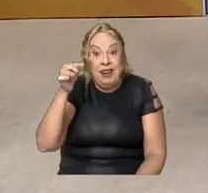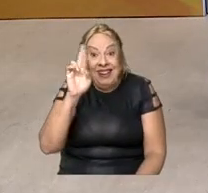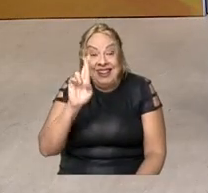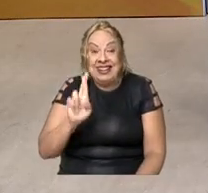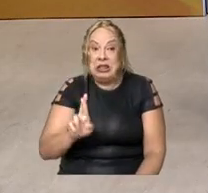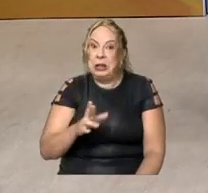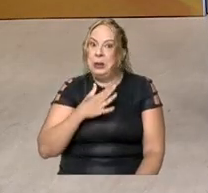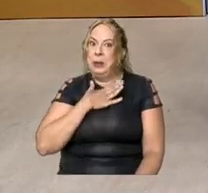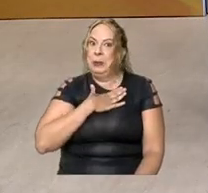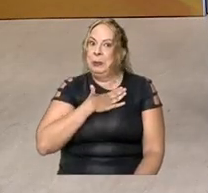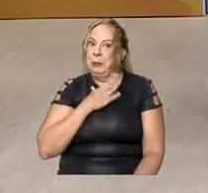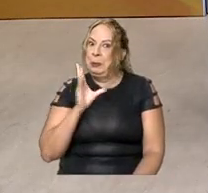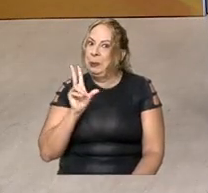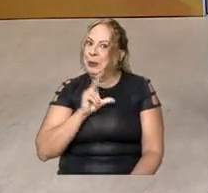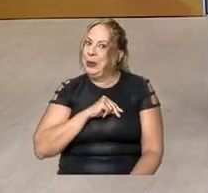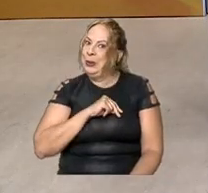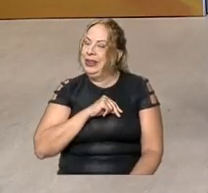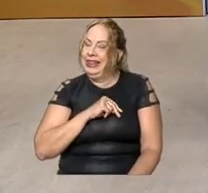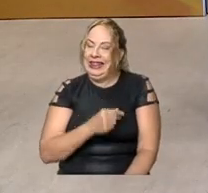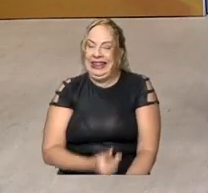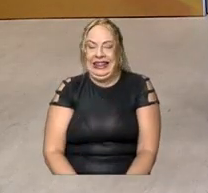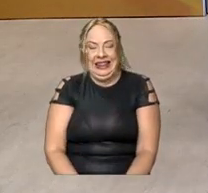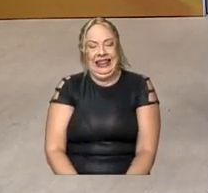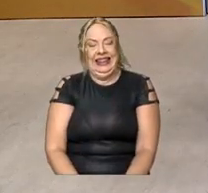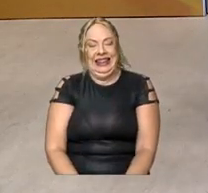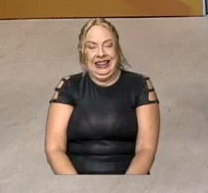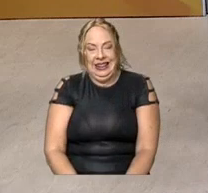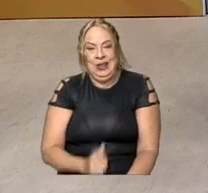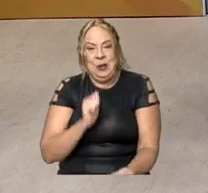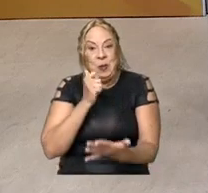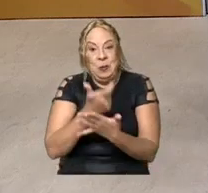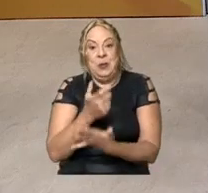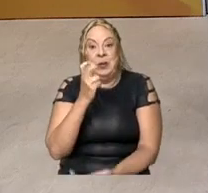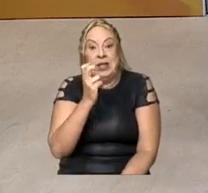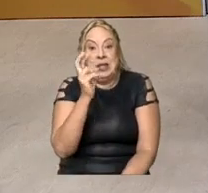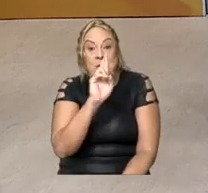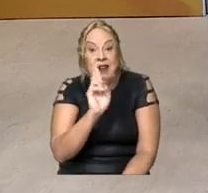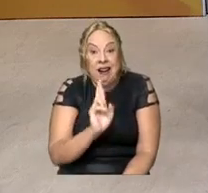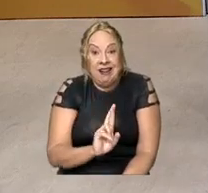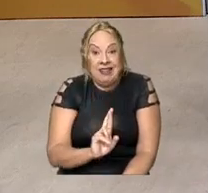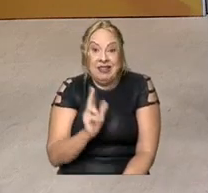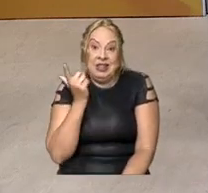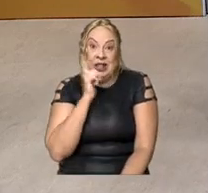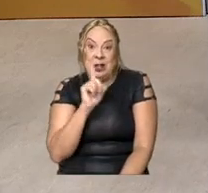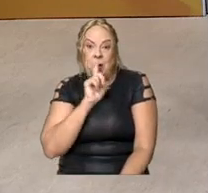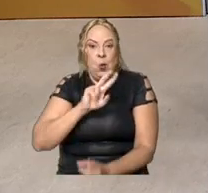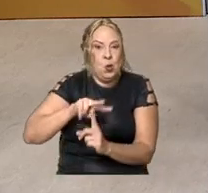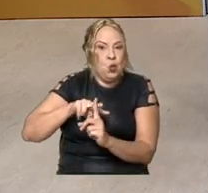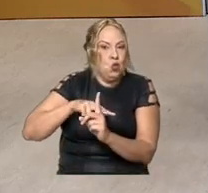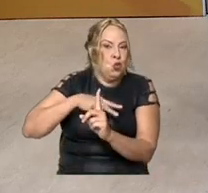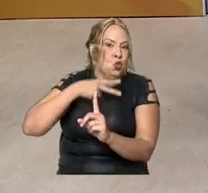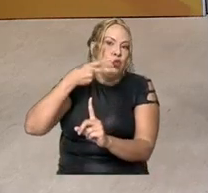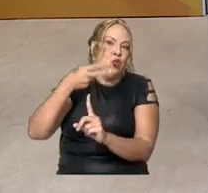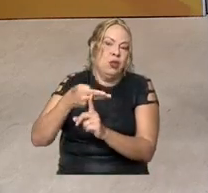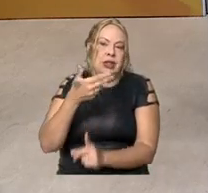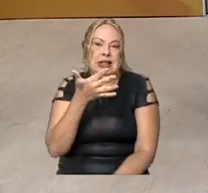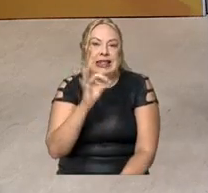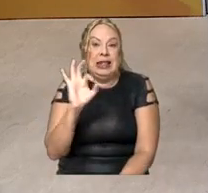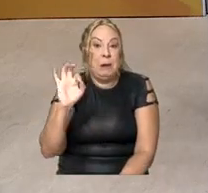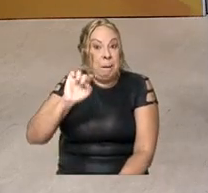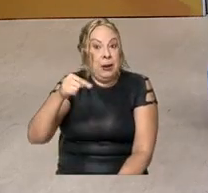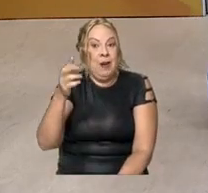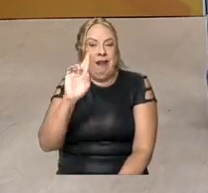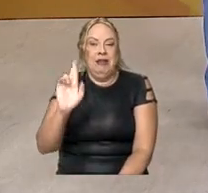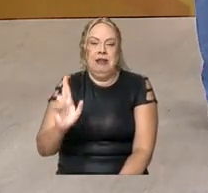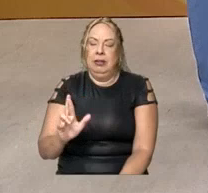mil reais. Gente, ela investiu só 5 reais. Só 5 reais. 5 reais, tá levando sozinha